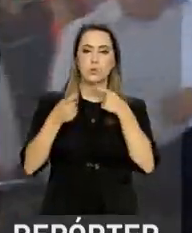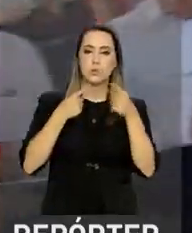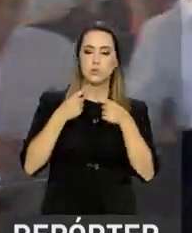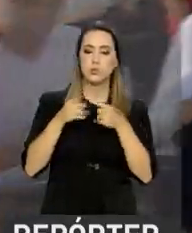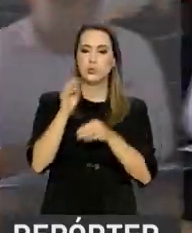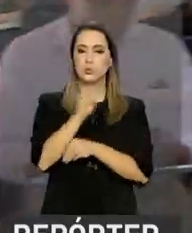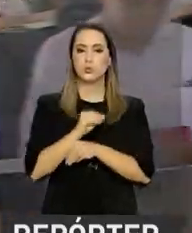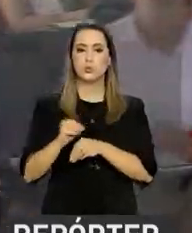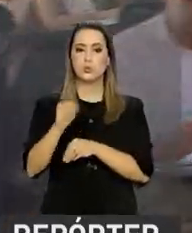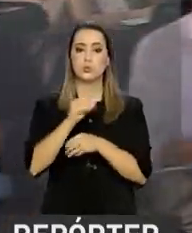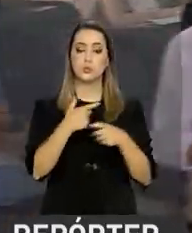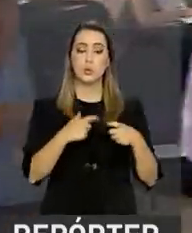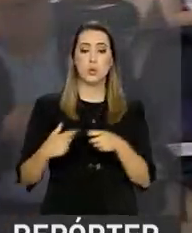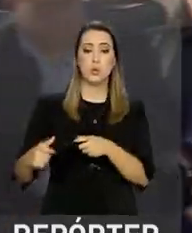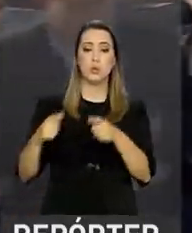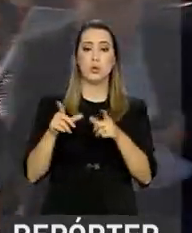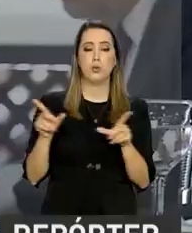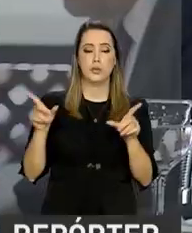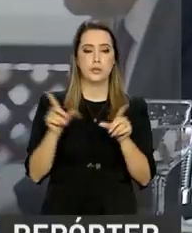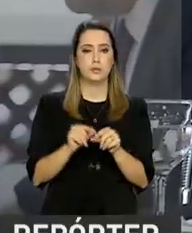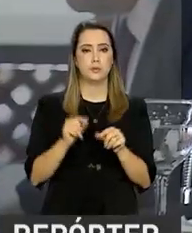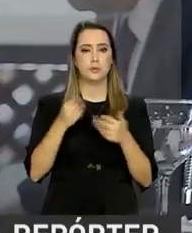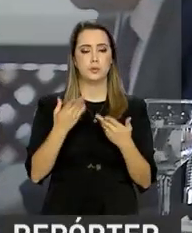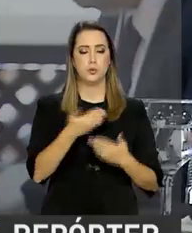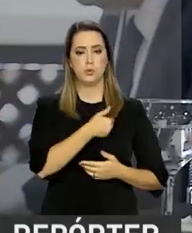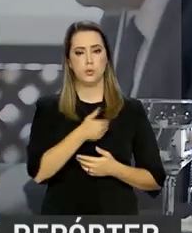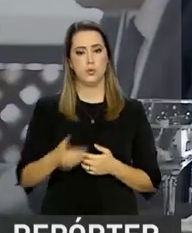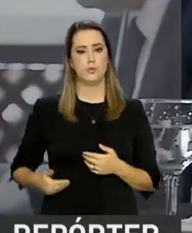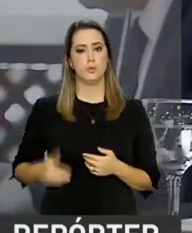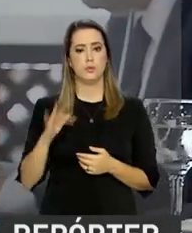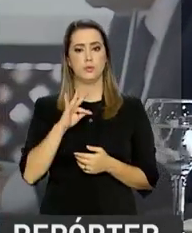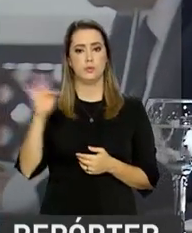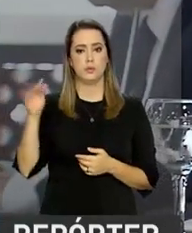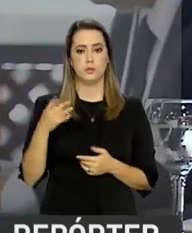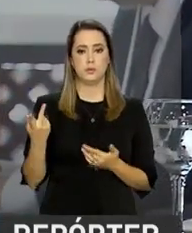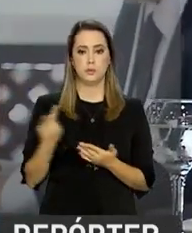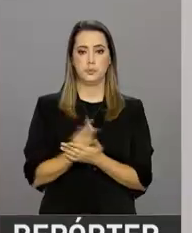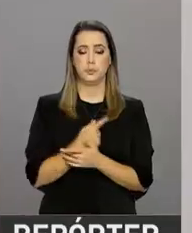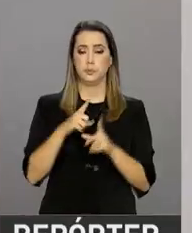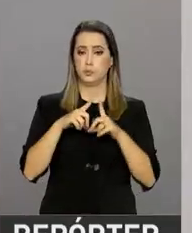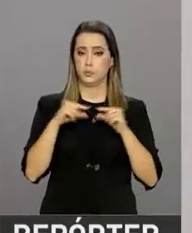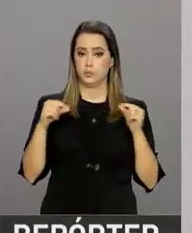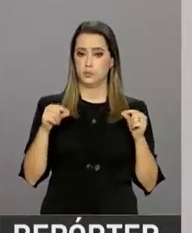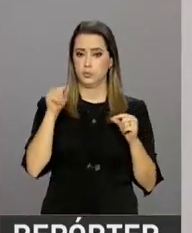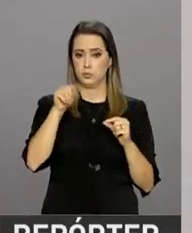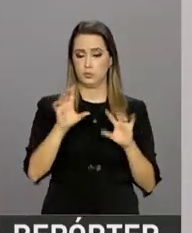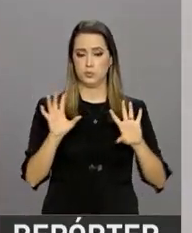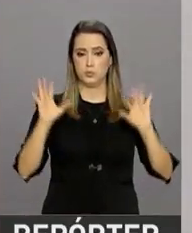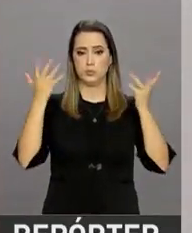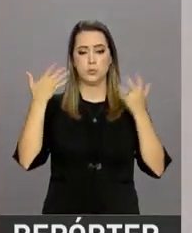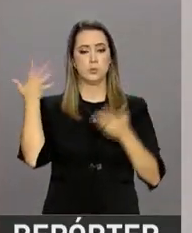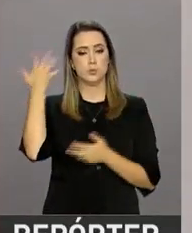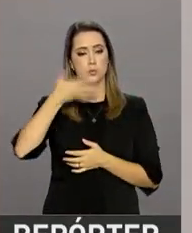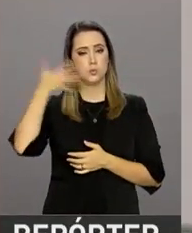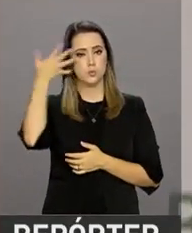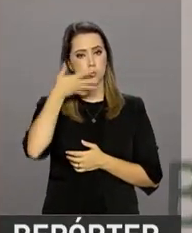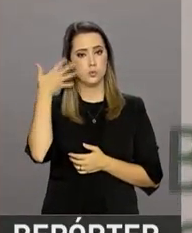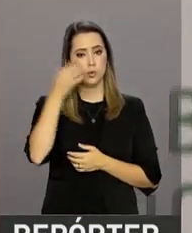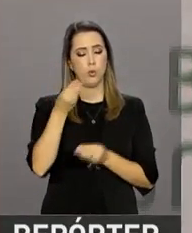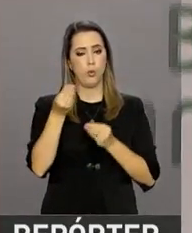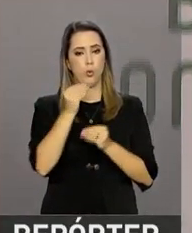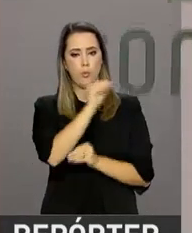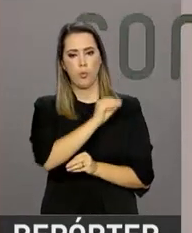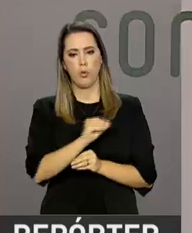preservação deles em pequenas e grandes cidades, o governo federal realizou em Brasília o Seminário Nacional Revitalização de